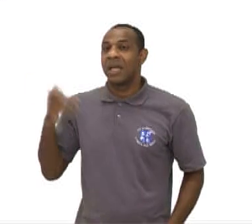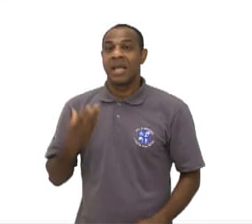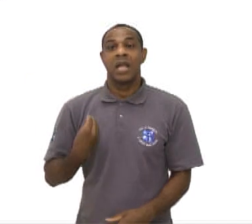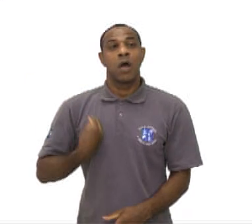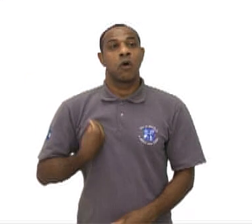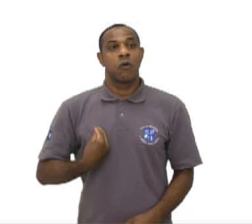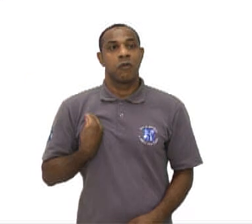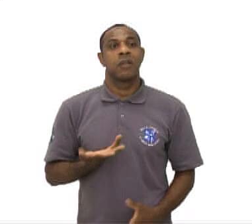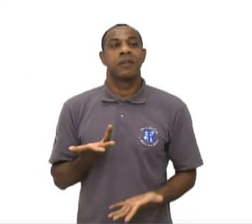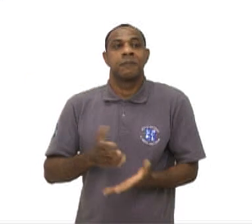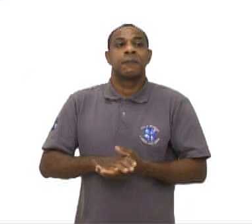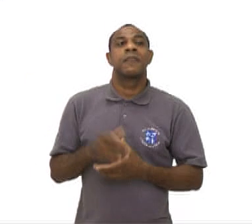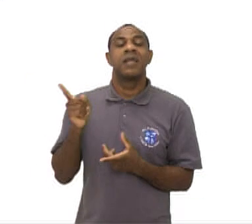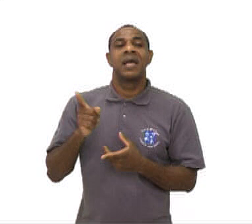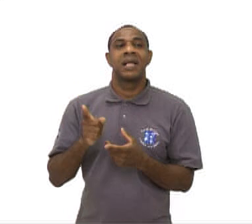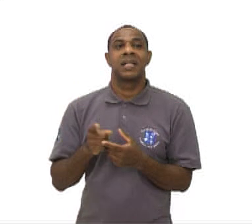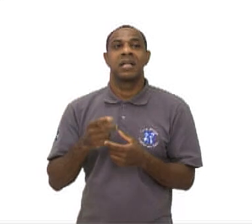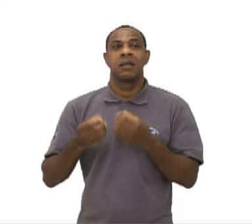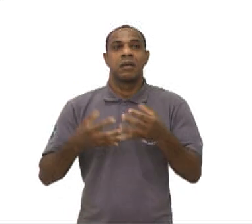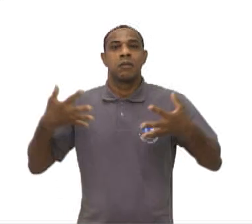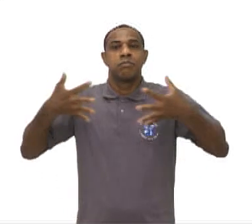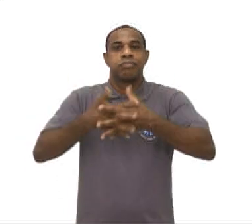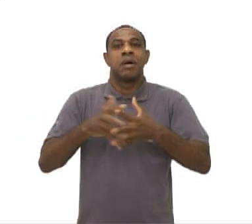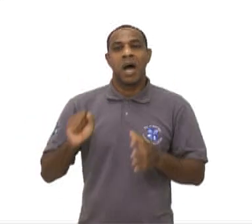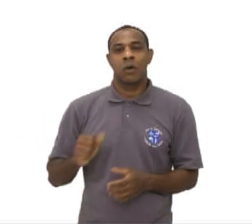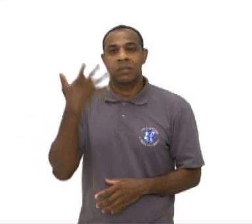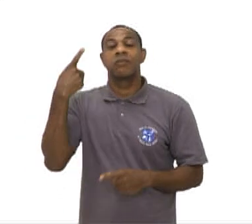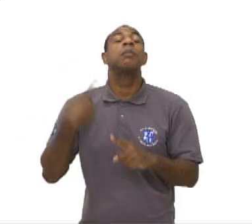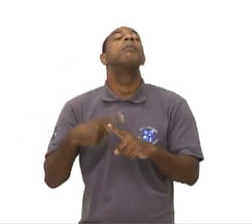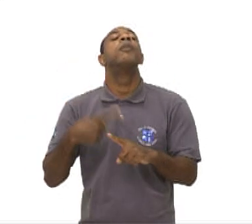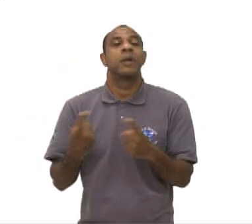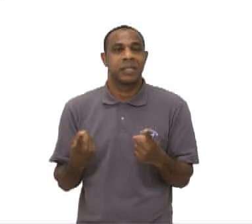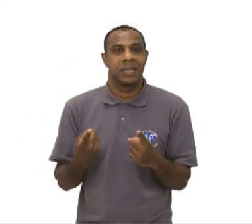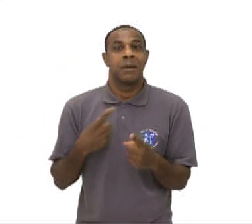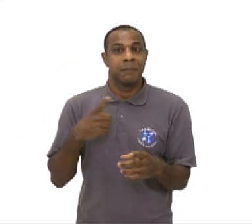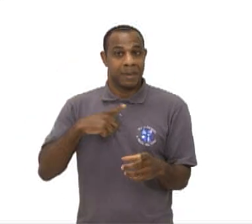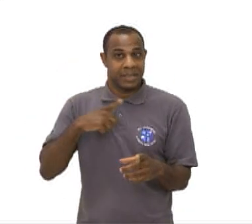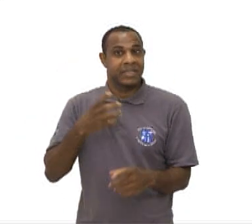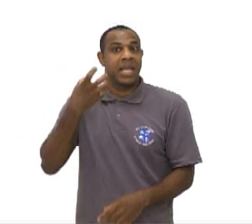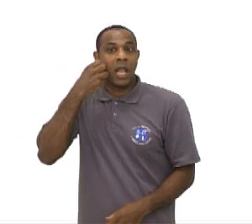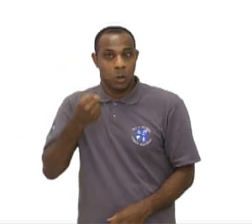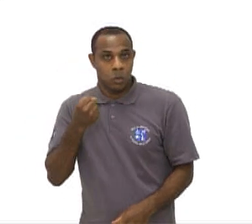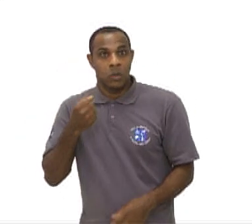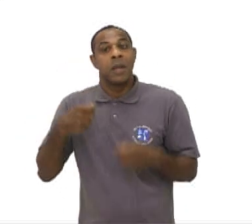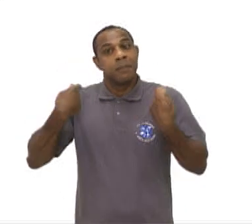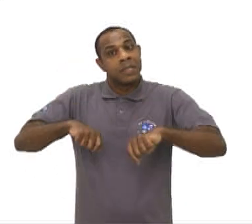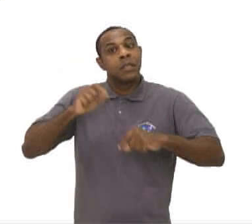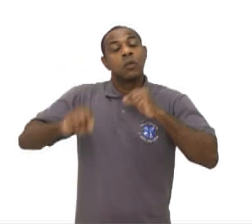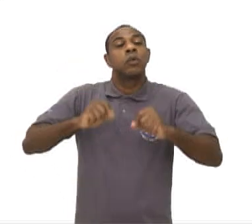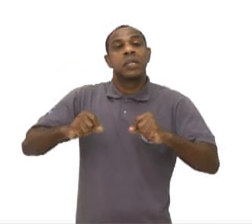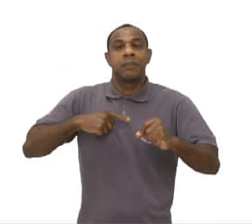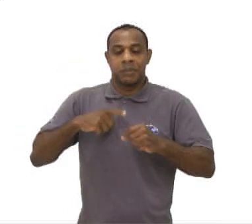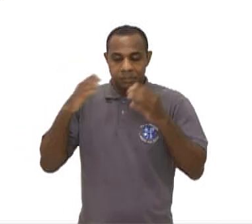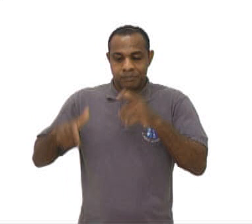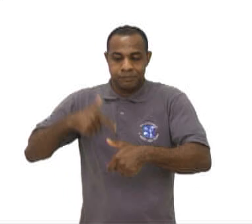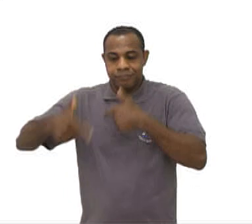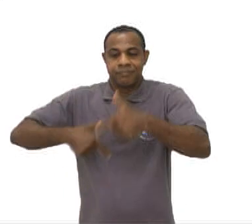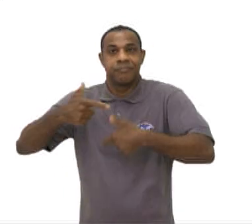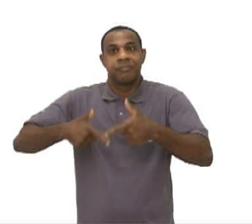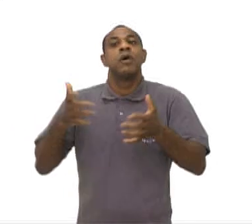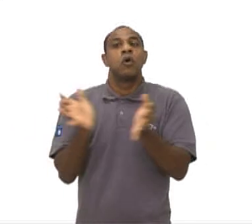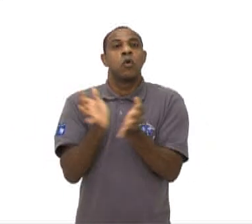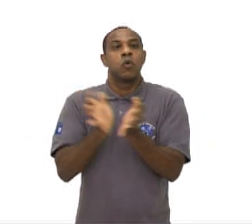convivência contraditória, ou seja, de conflito, acontece porque, para gerar lucro, é necessário que haja uma classe produtora de